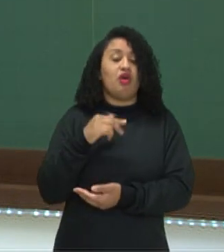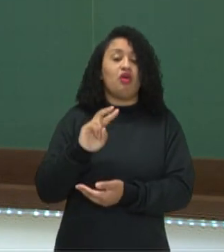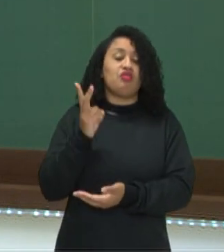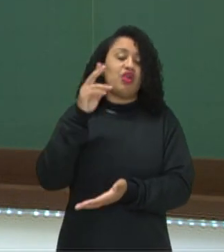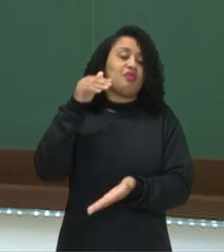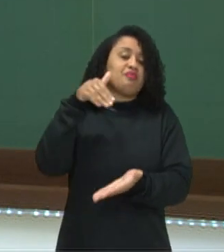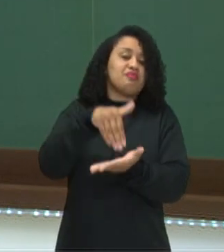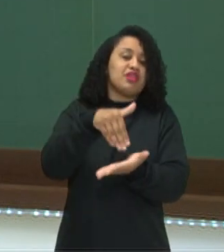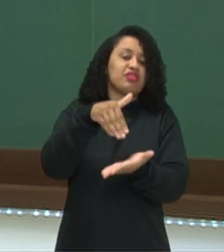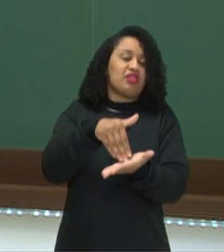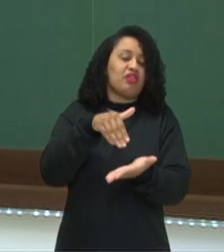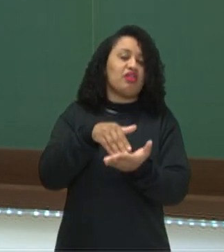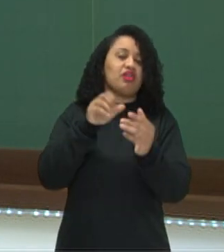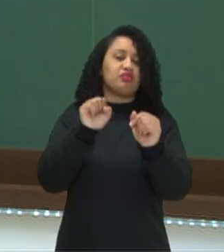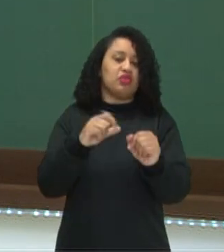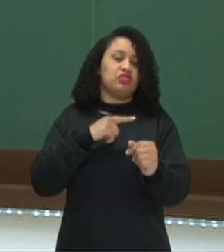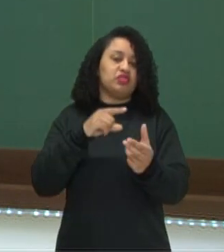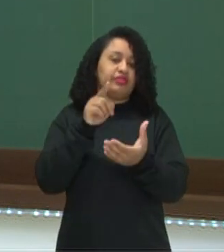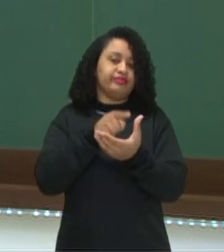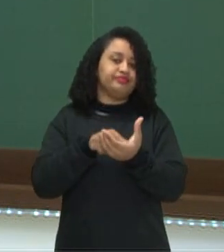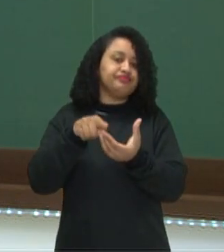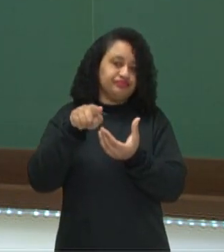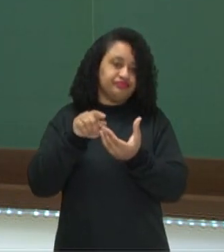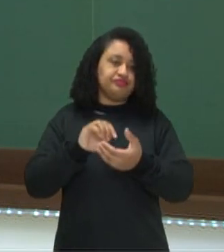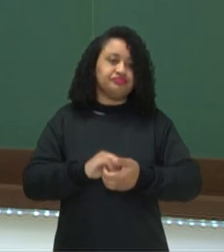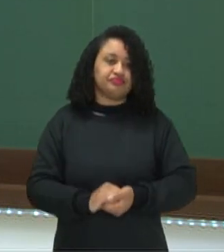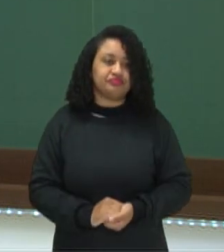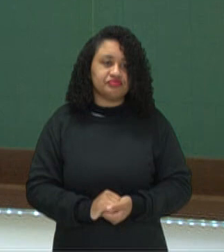que essa parábola pode assumir, né?